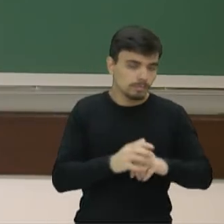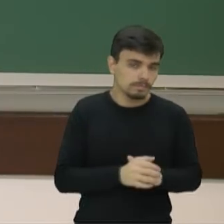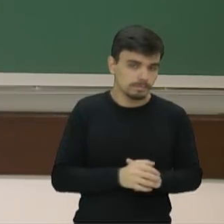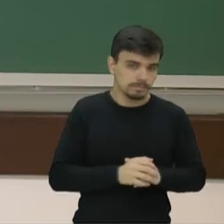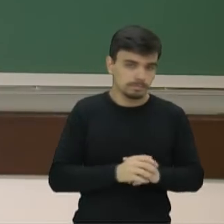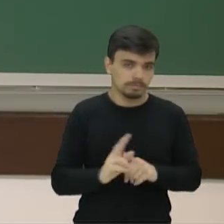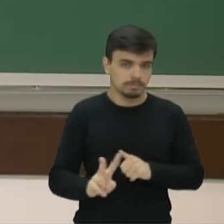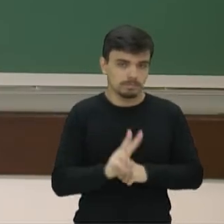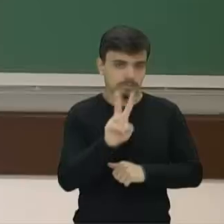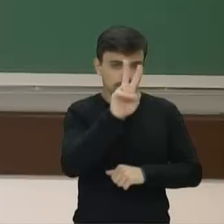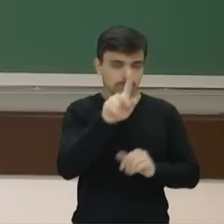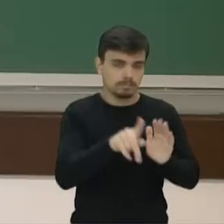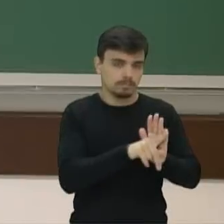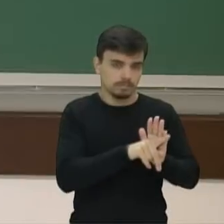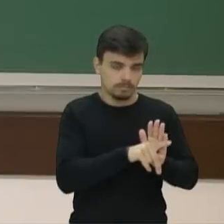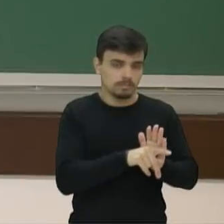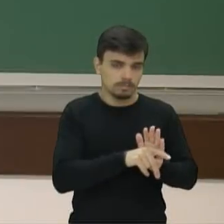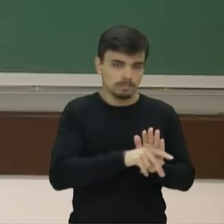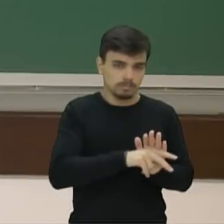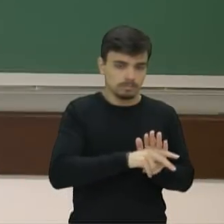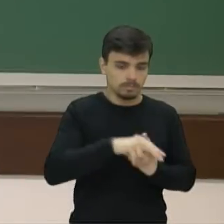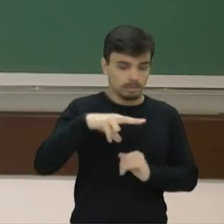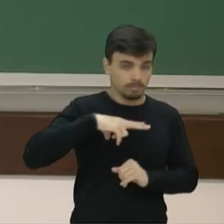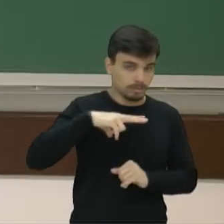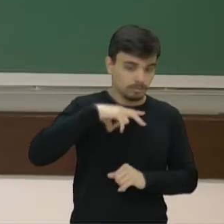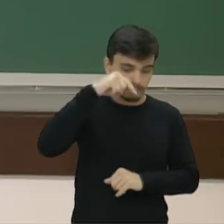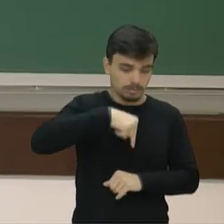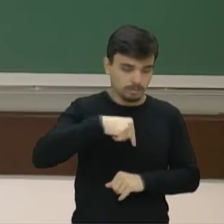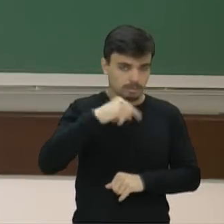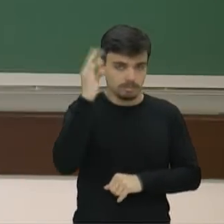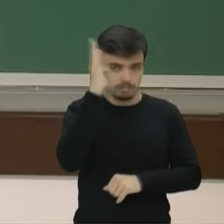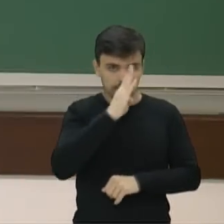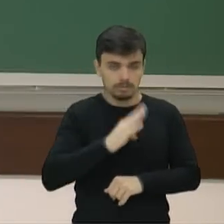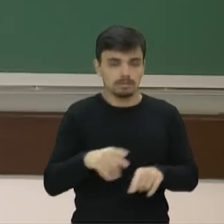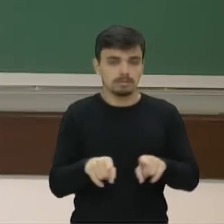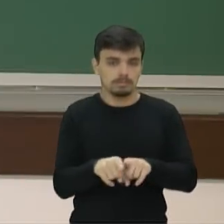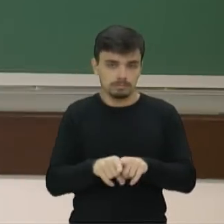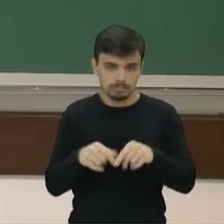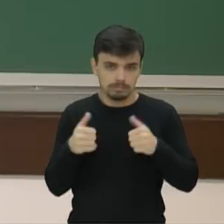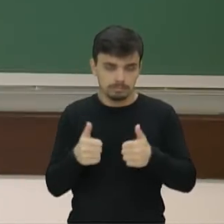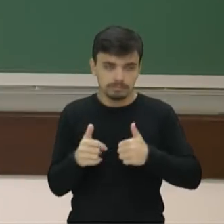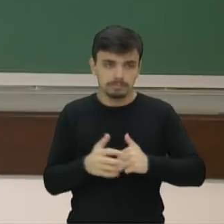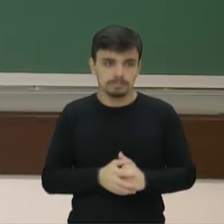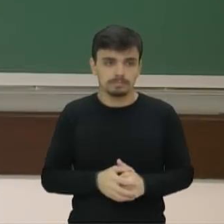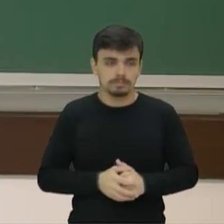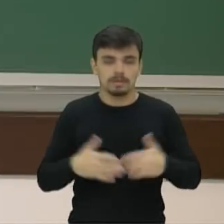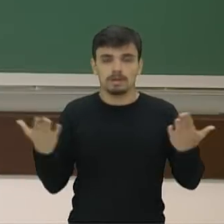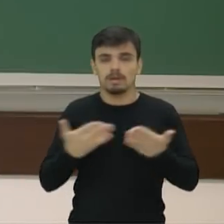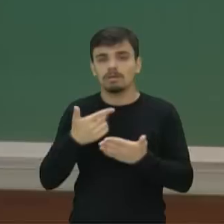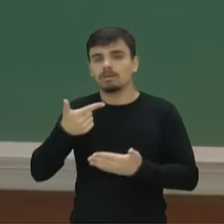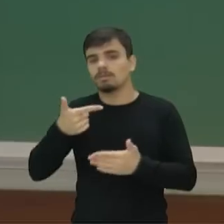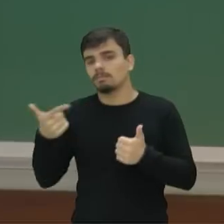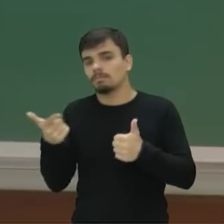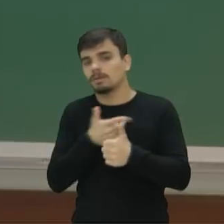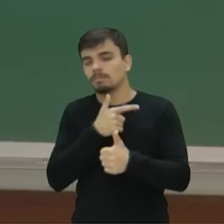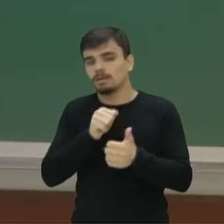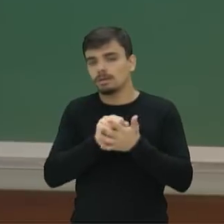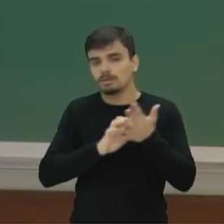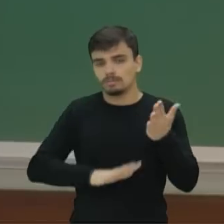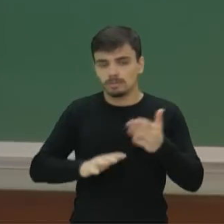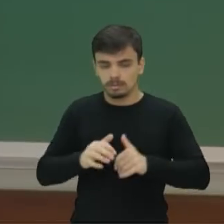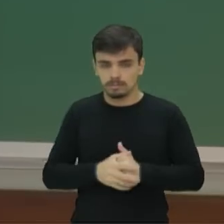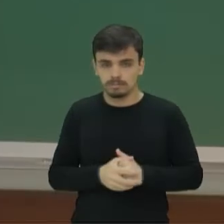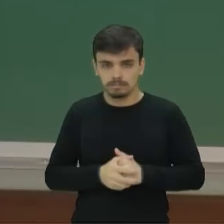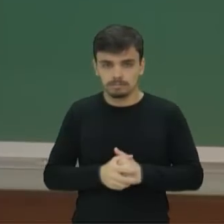um valor para o patrimônio nacional e para o patrimônio humanitário. Agora, a nossa primeira